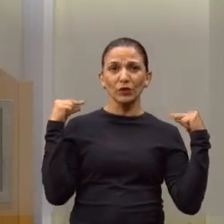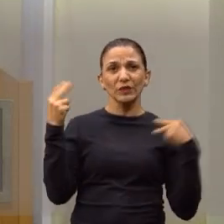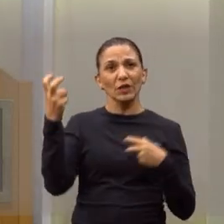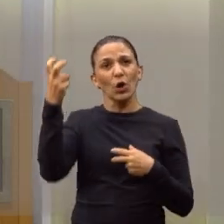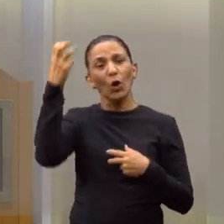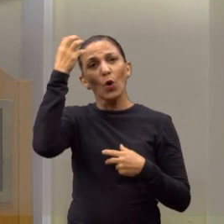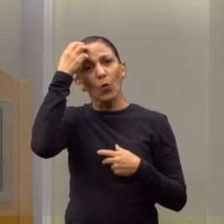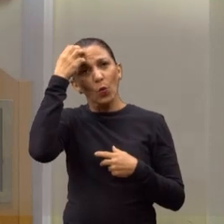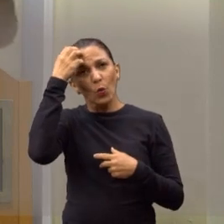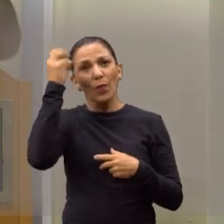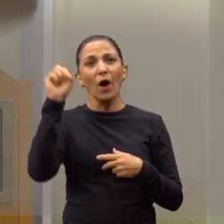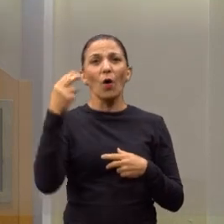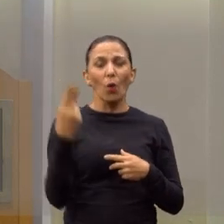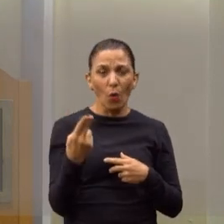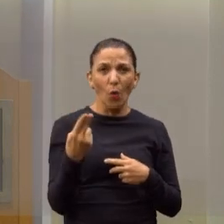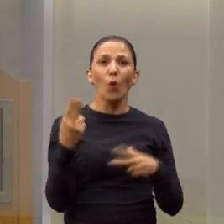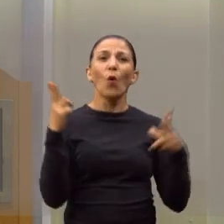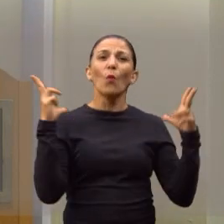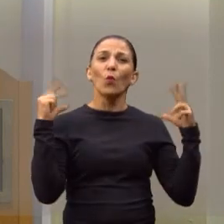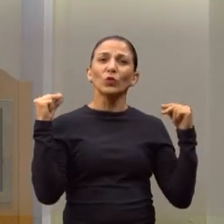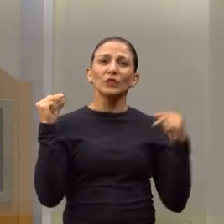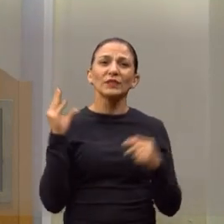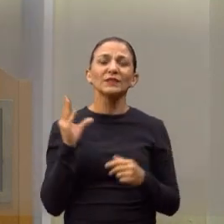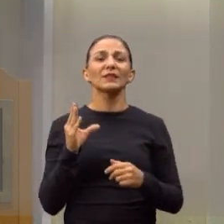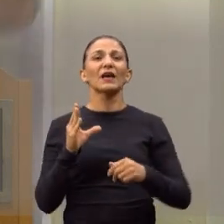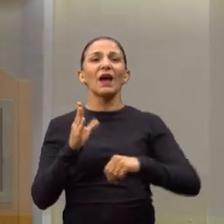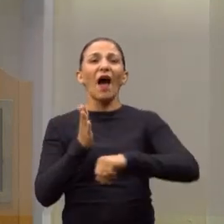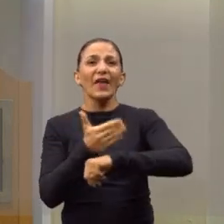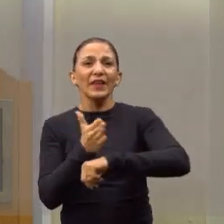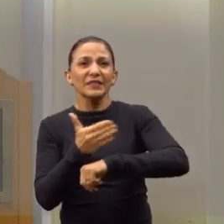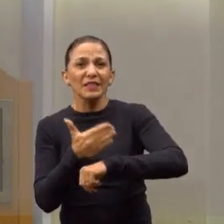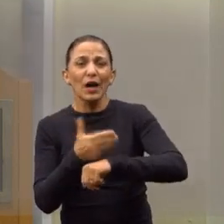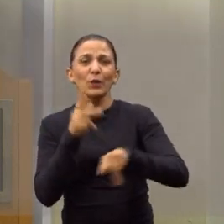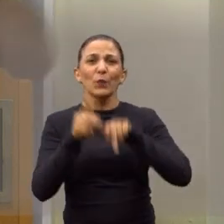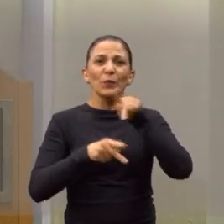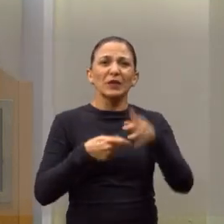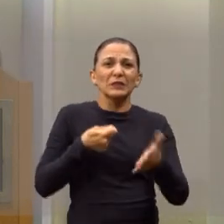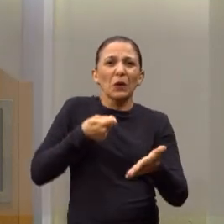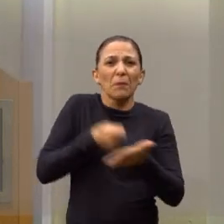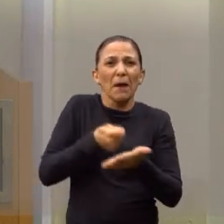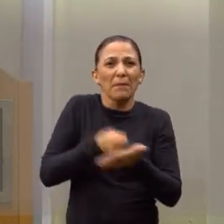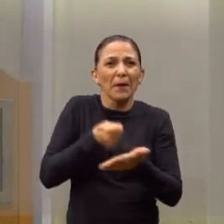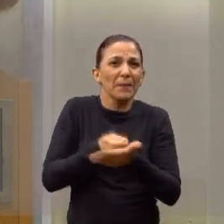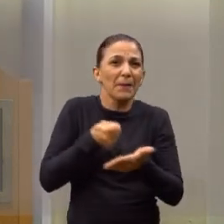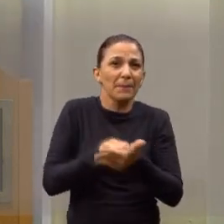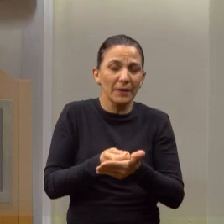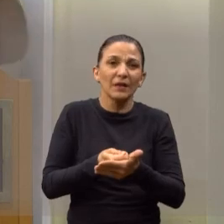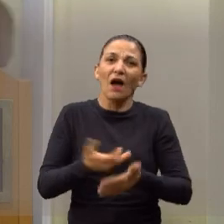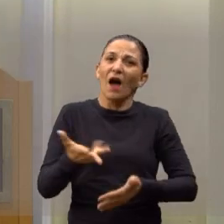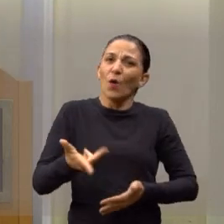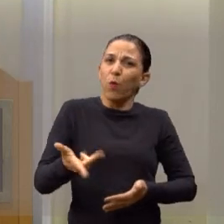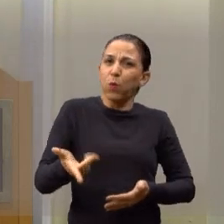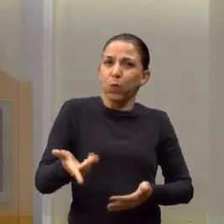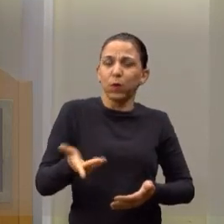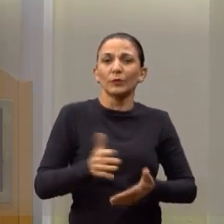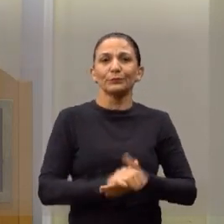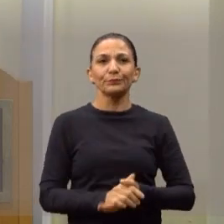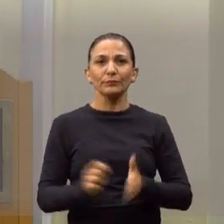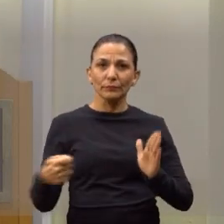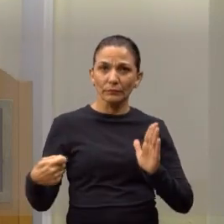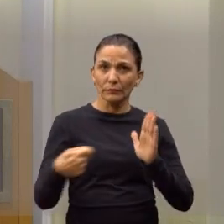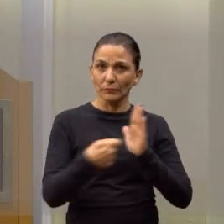de 2? Ou o motorista estava atrasado porque não tinha ônibus na linha e a população estava pressionando? Então a gente vai trazer aqui as denúncias, a